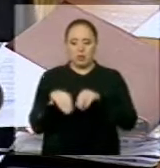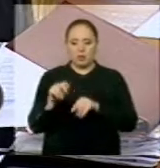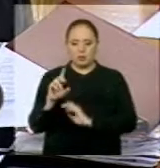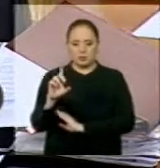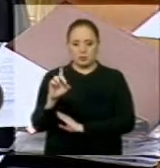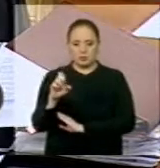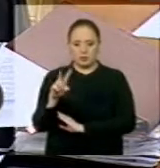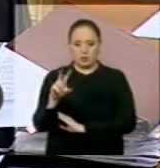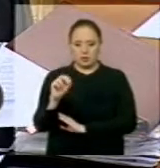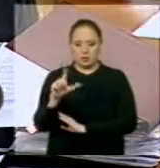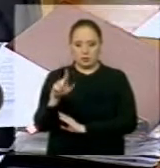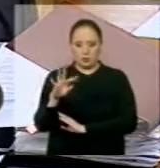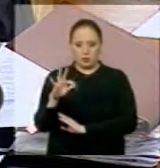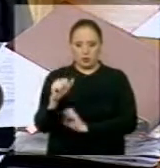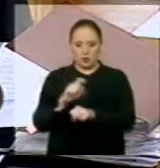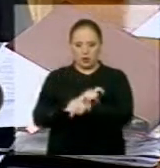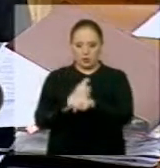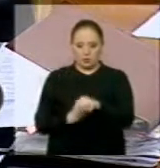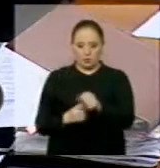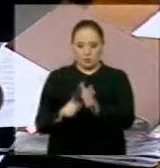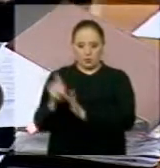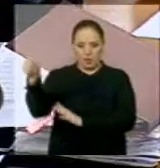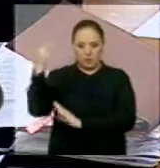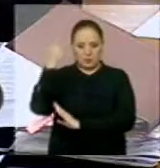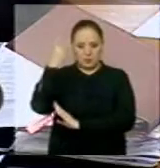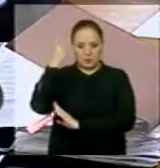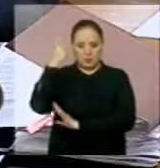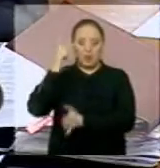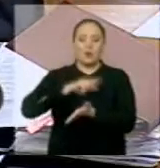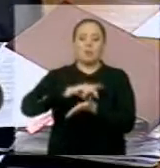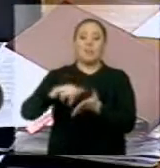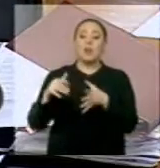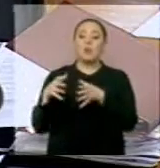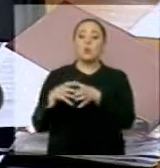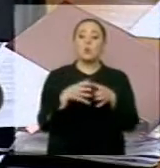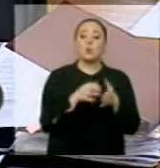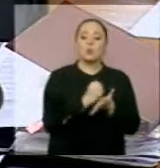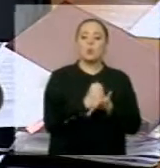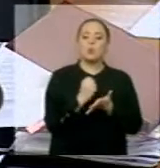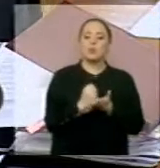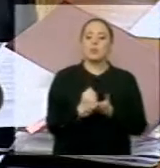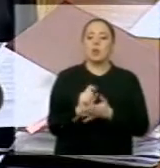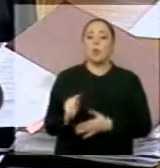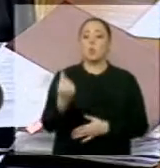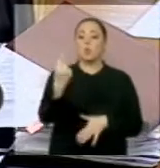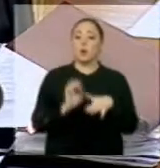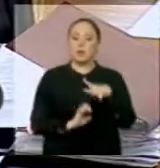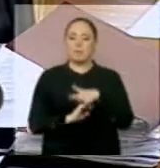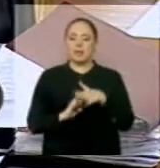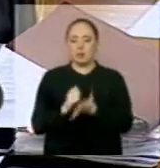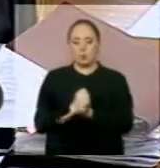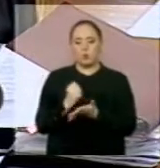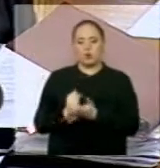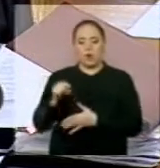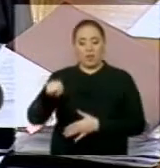e quilombolas no estado de São Paulo, vários grupos contratavam uma única empresa para que essa